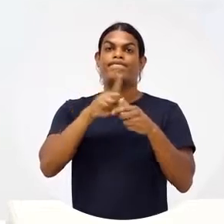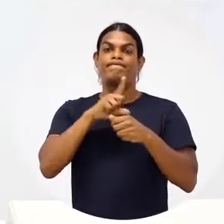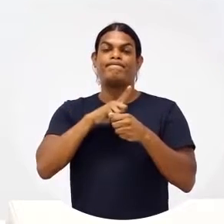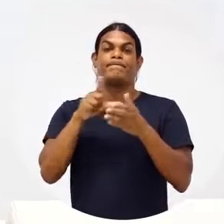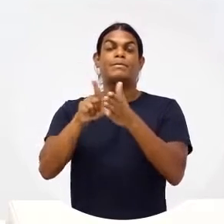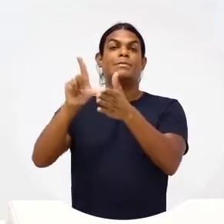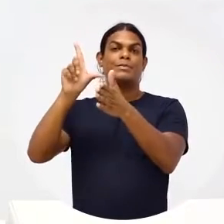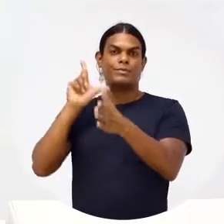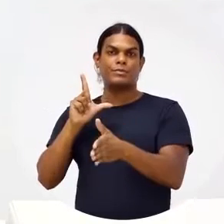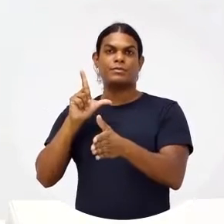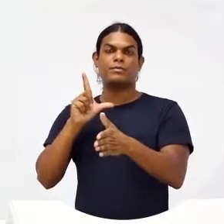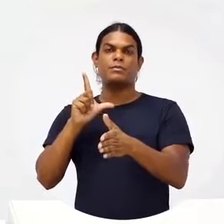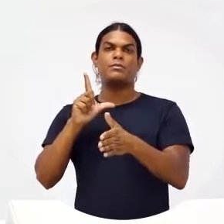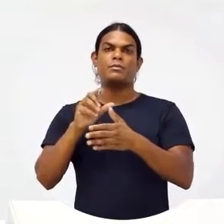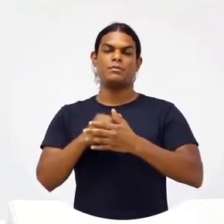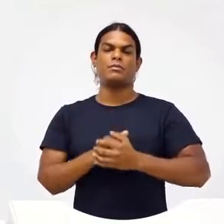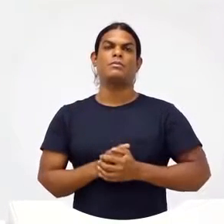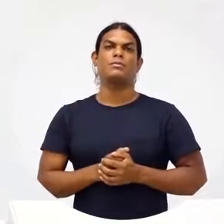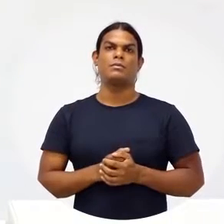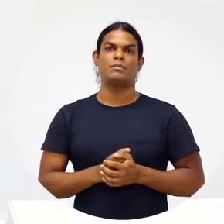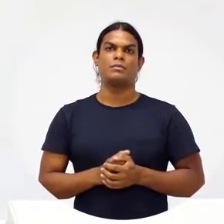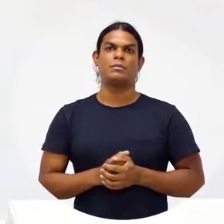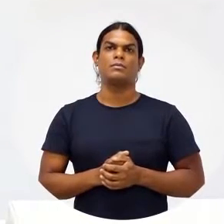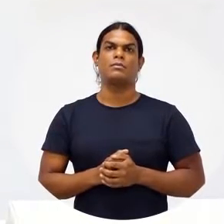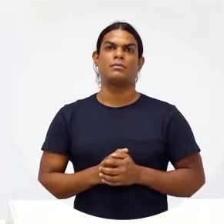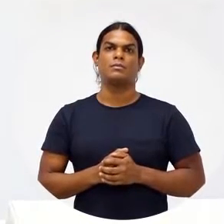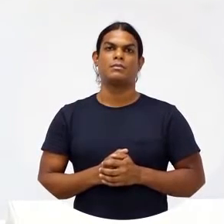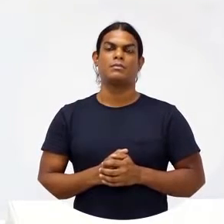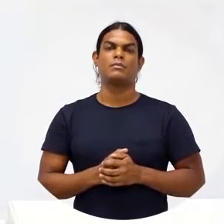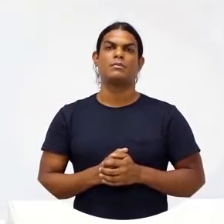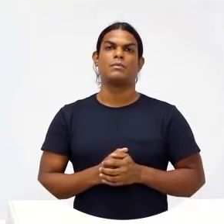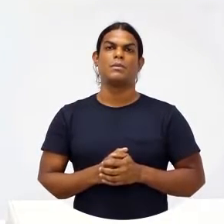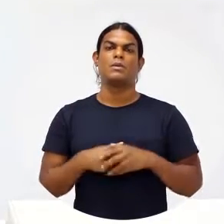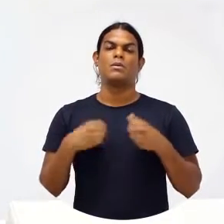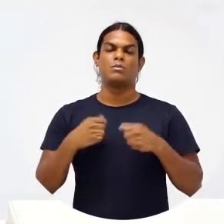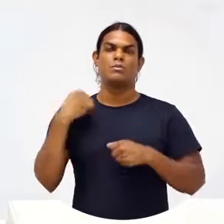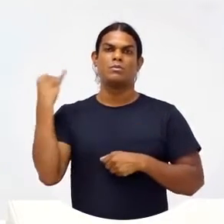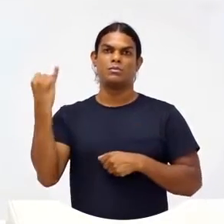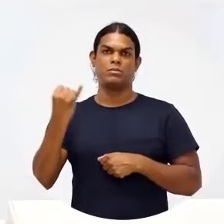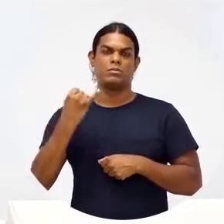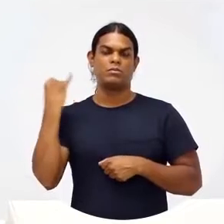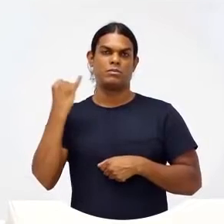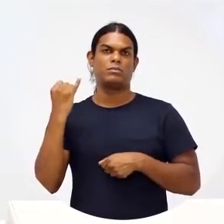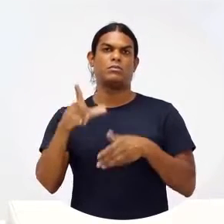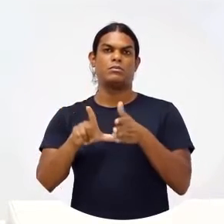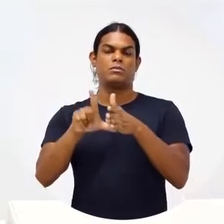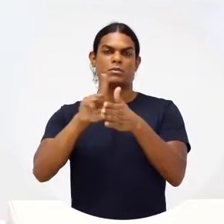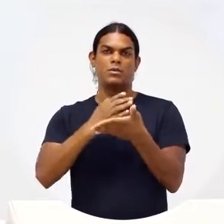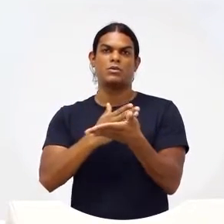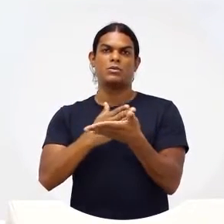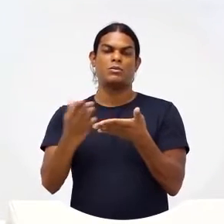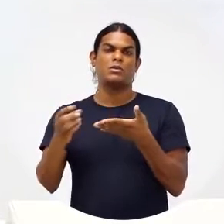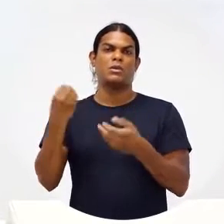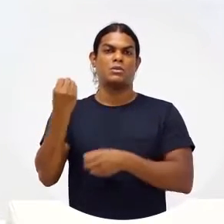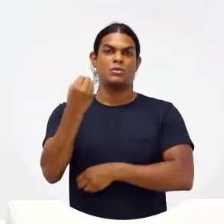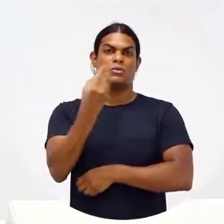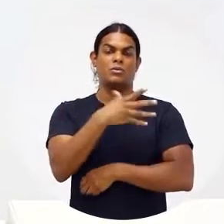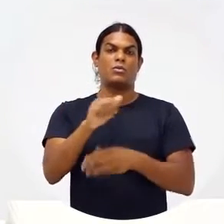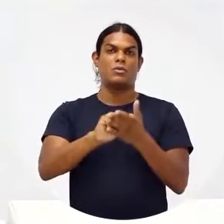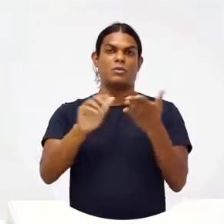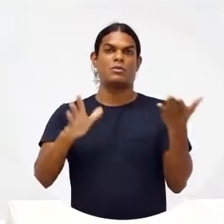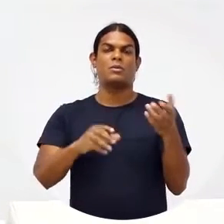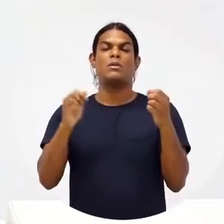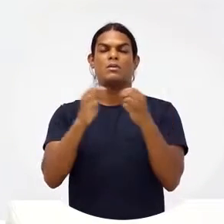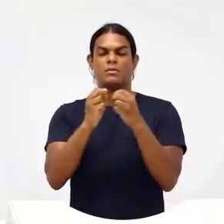essa mudança de exposição do risco, é necessário que antes de trocar de função, ele realize um exame